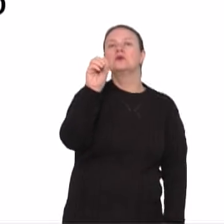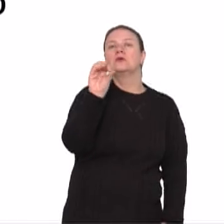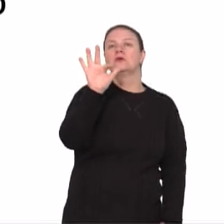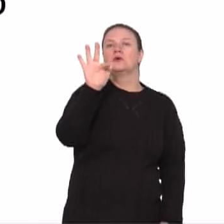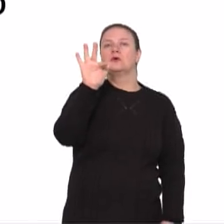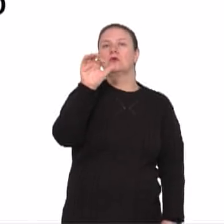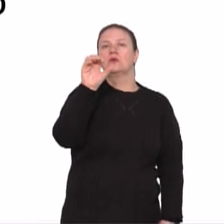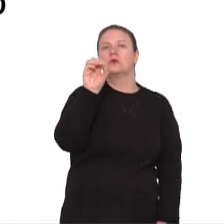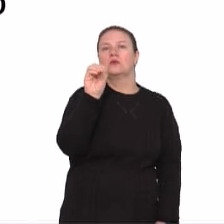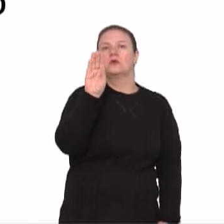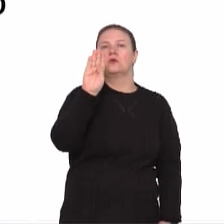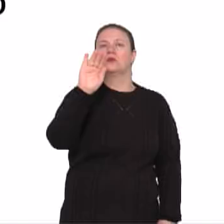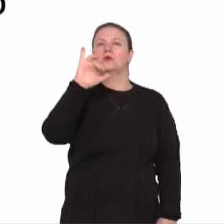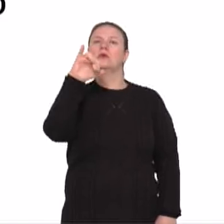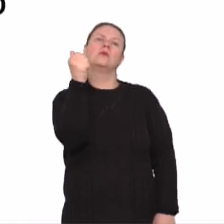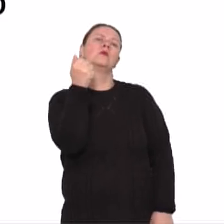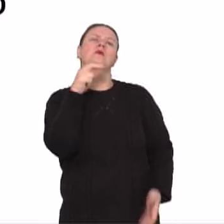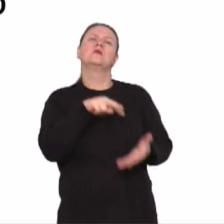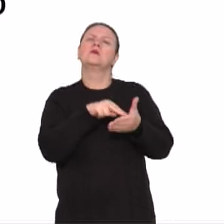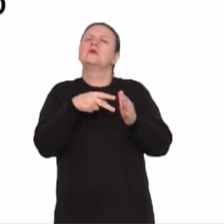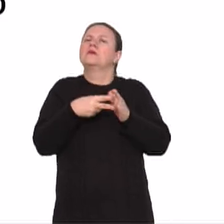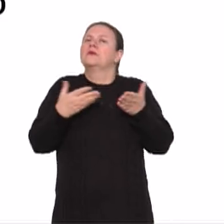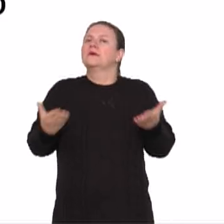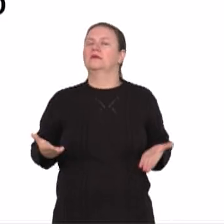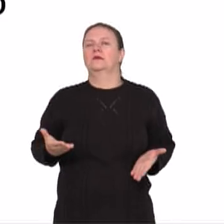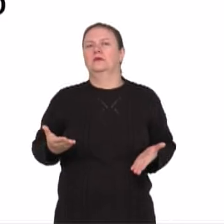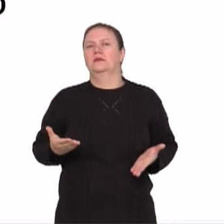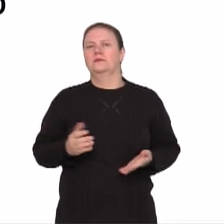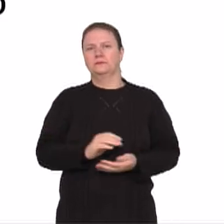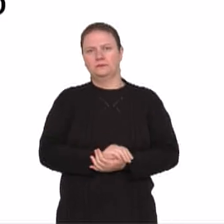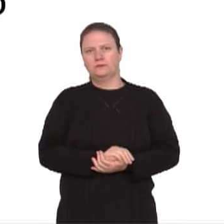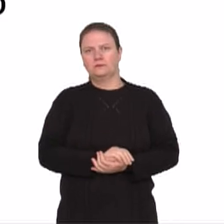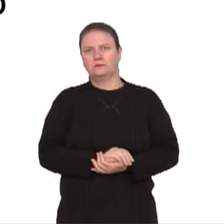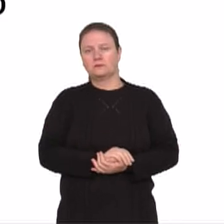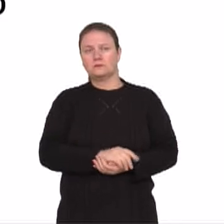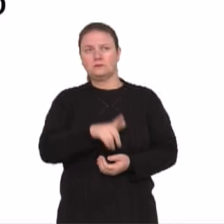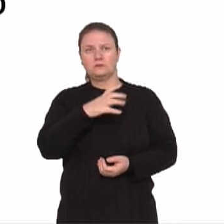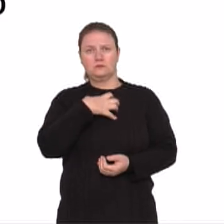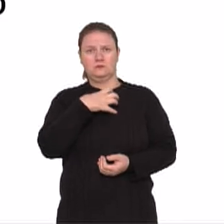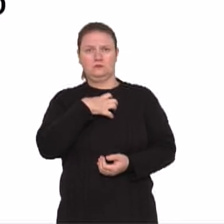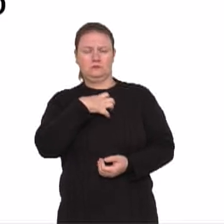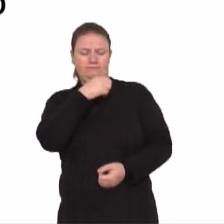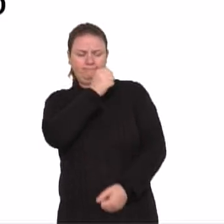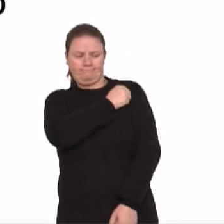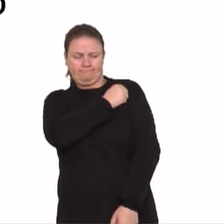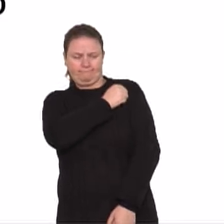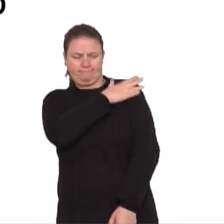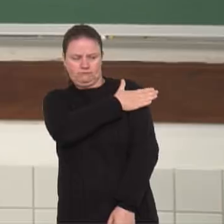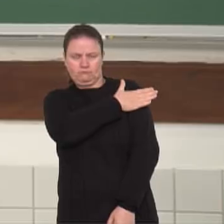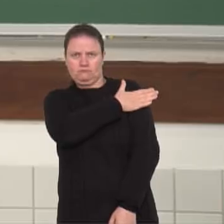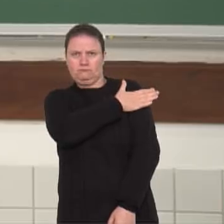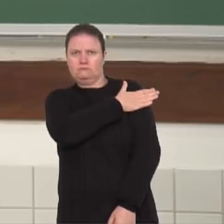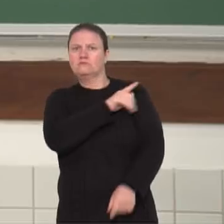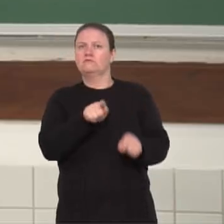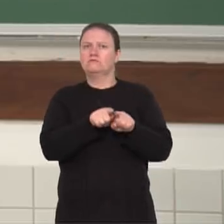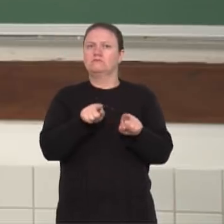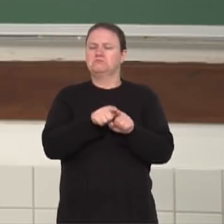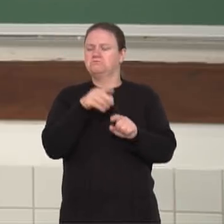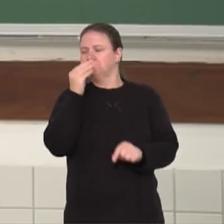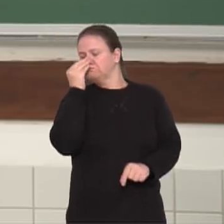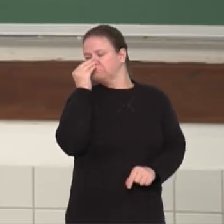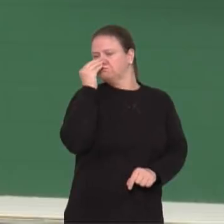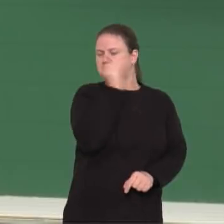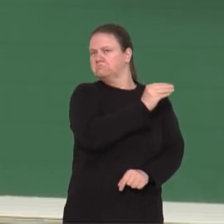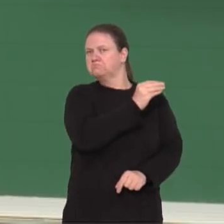Então, vocês já ouviram falar que xenofobia é uma forma de preconceito, possivelmente, de